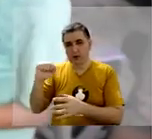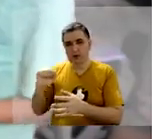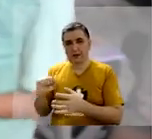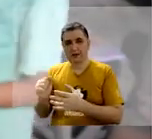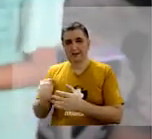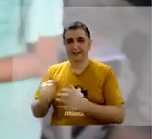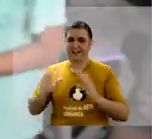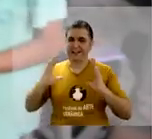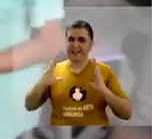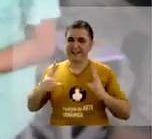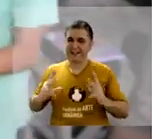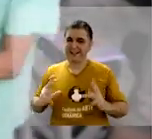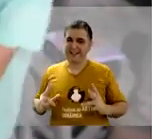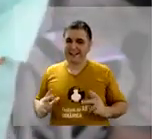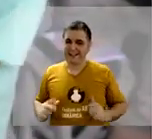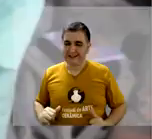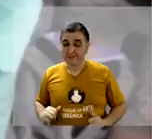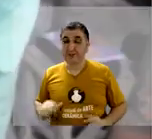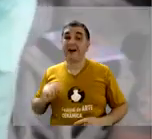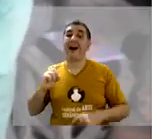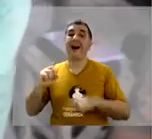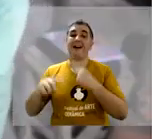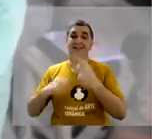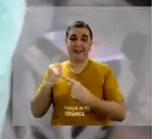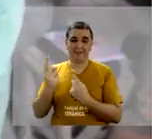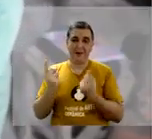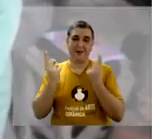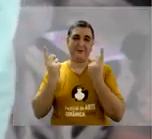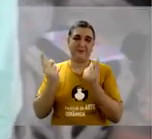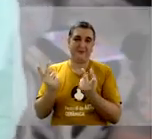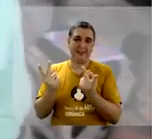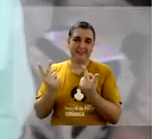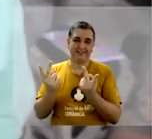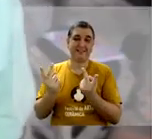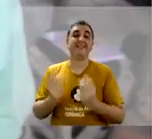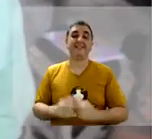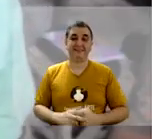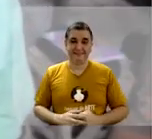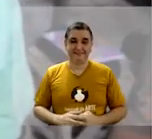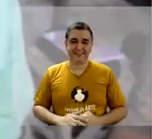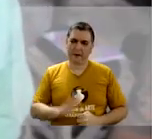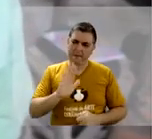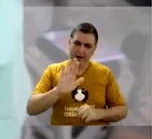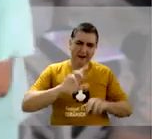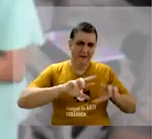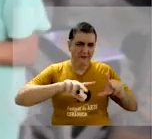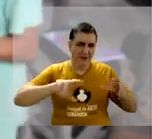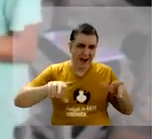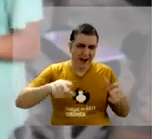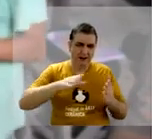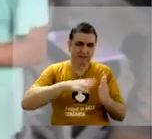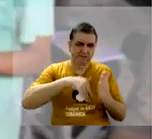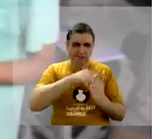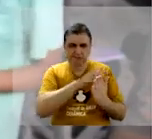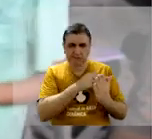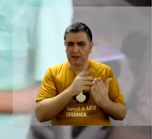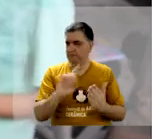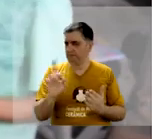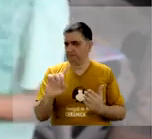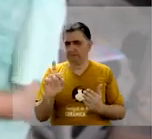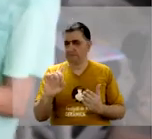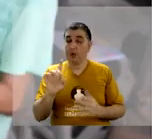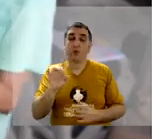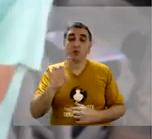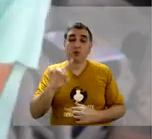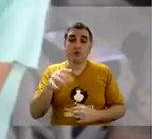ficar bem limpinha. Aí que eu vou pôr lá para vender. E aí tem que lavar peça por peça. Mas produto, essas coisas